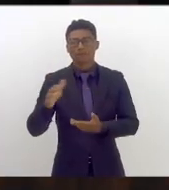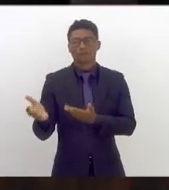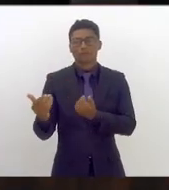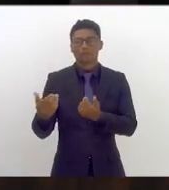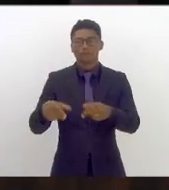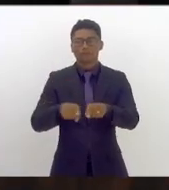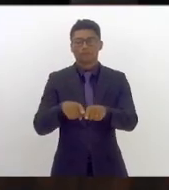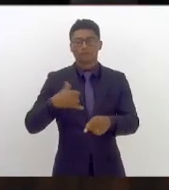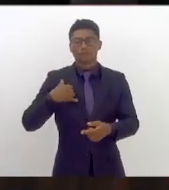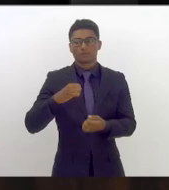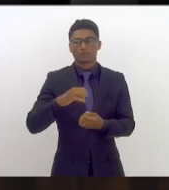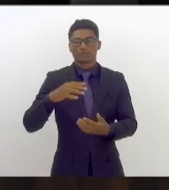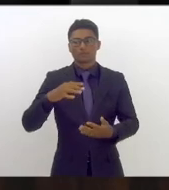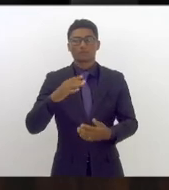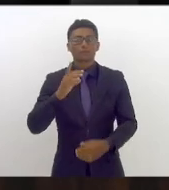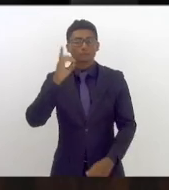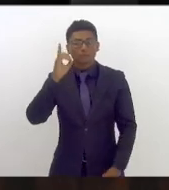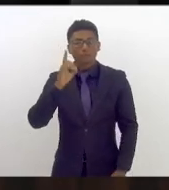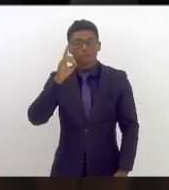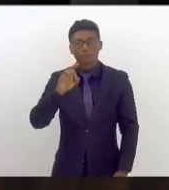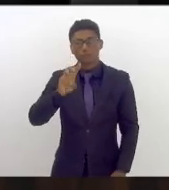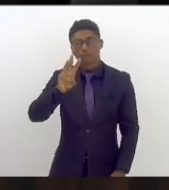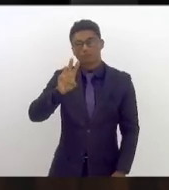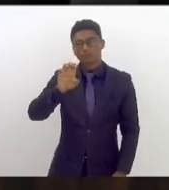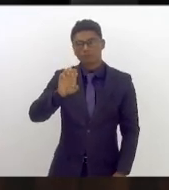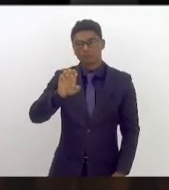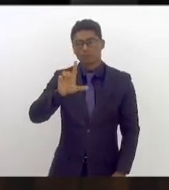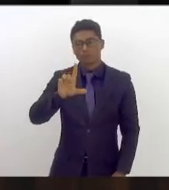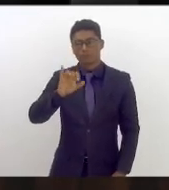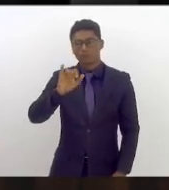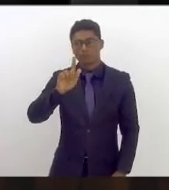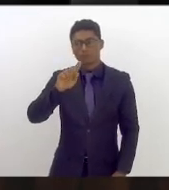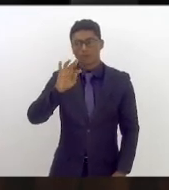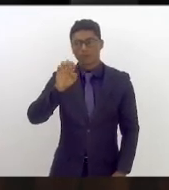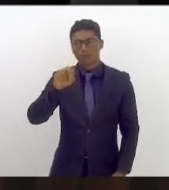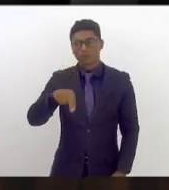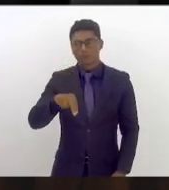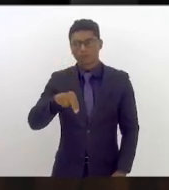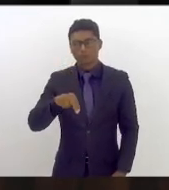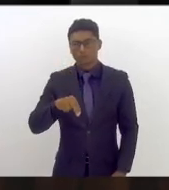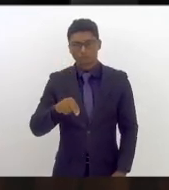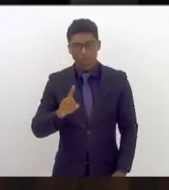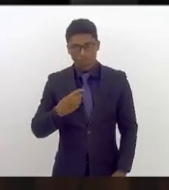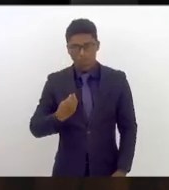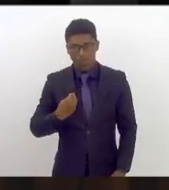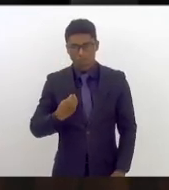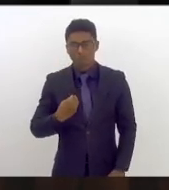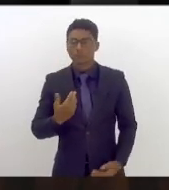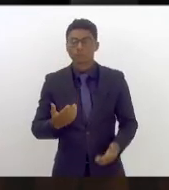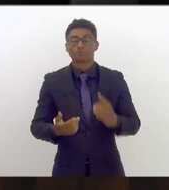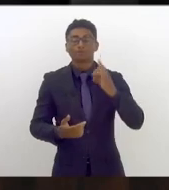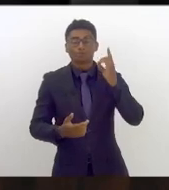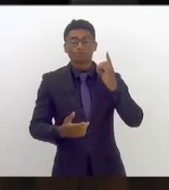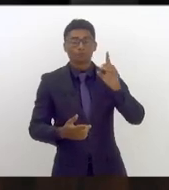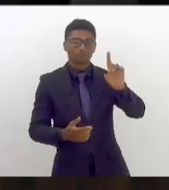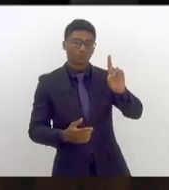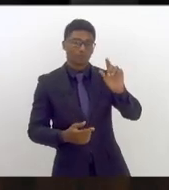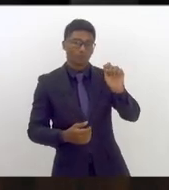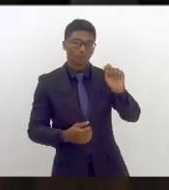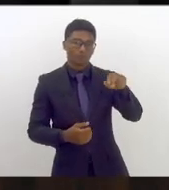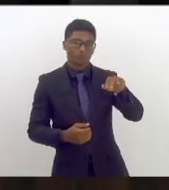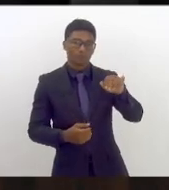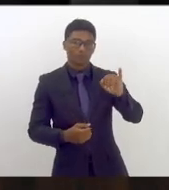Idoso, deputado Wellington José. Deputado Wellington José. Deputado Daniel Librelon.